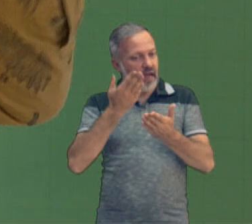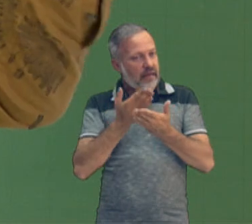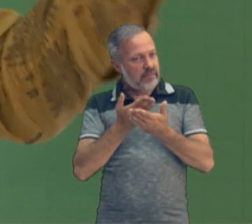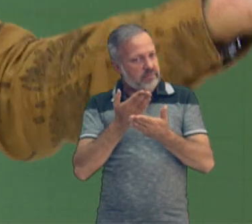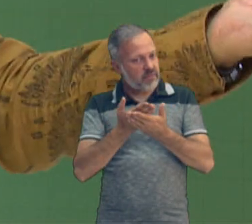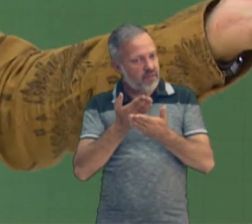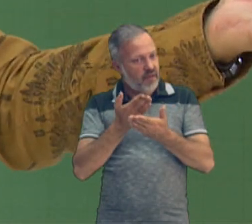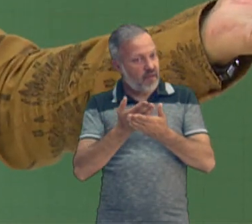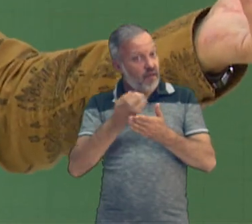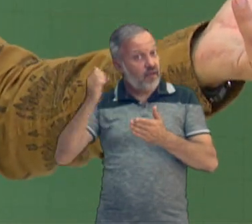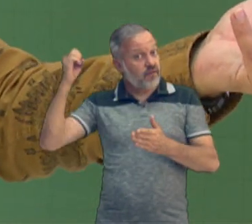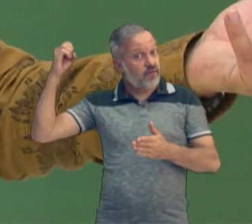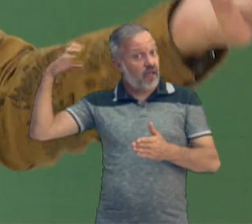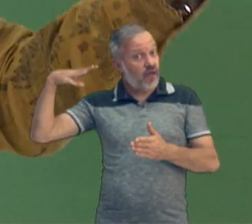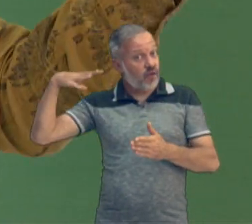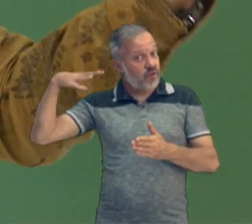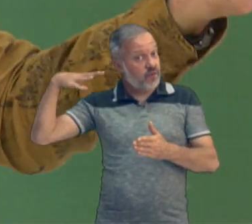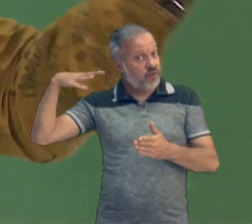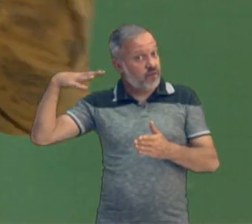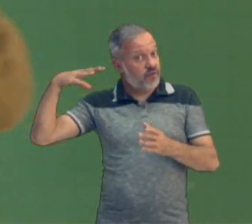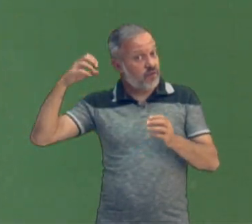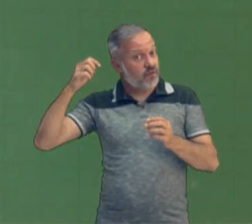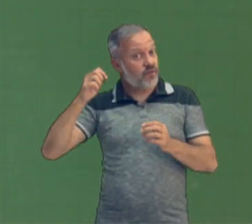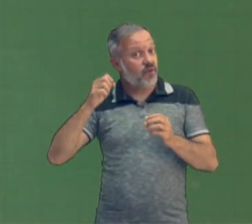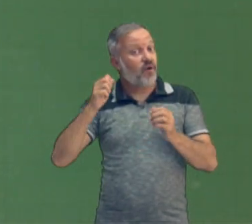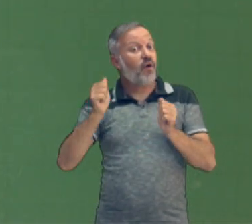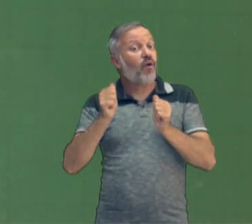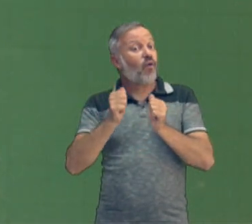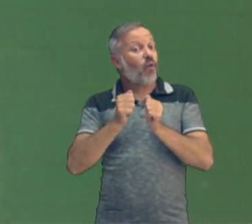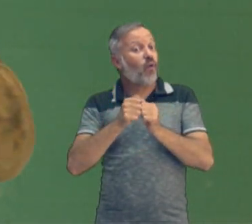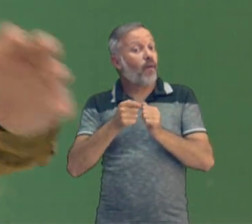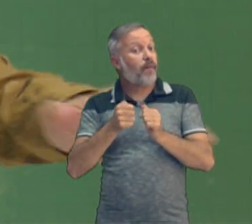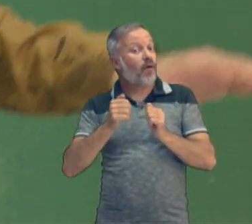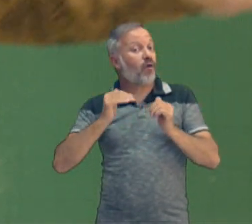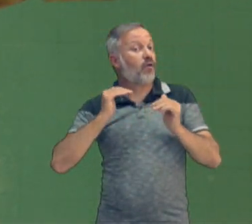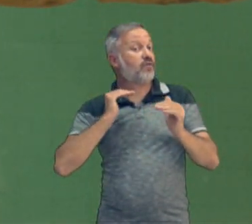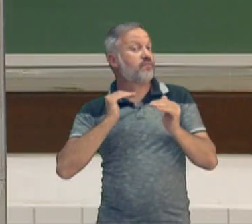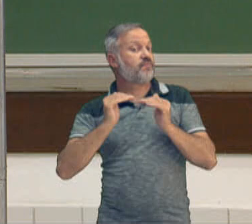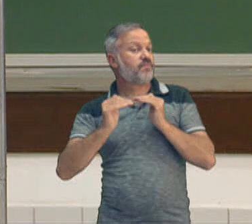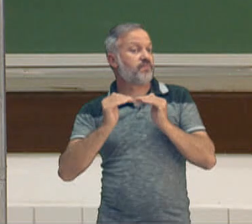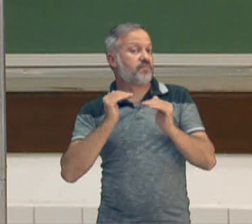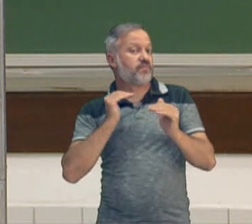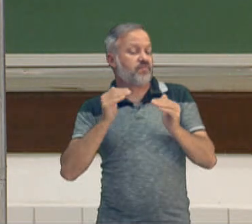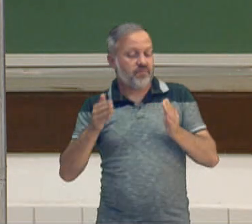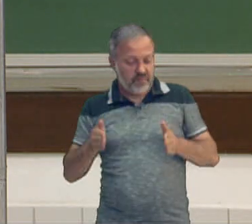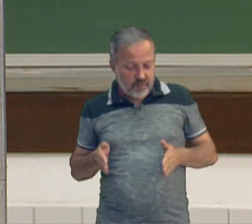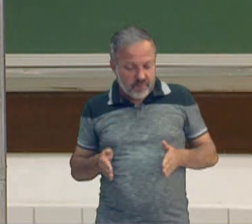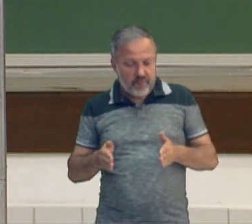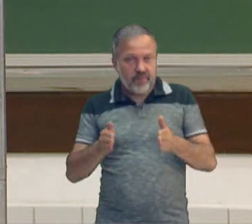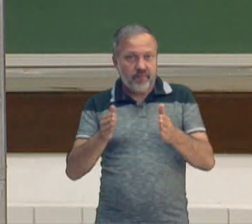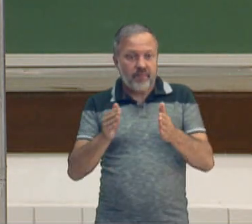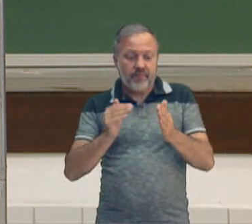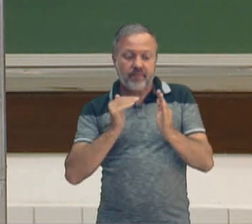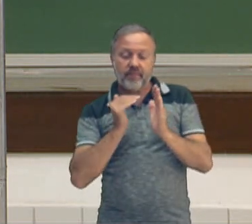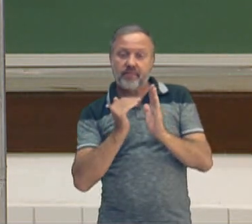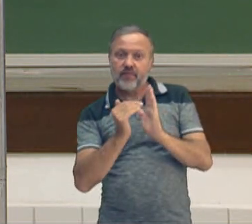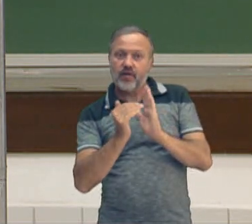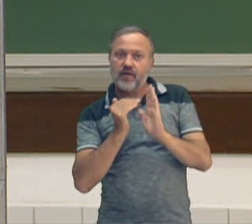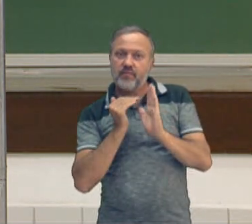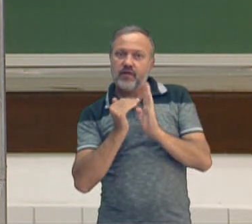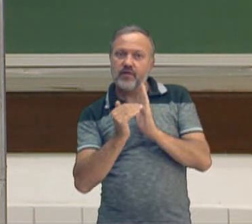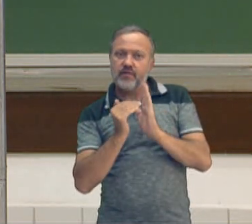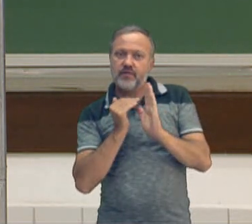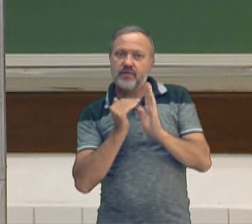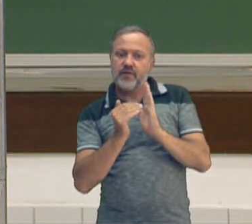excesso, nem na falta. Nem no muito, nem no pouco, e sim no meio termo. Ou seja, o caminho do meio é o que cessa o